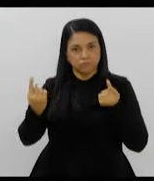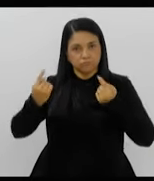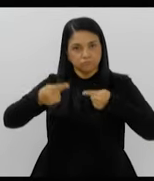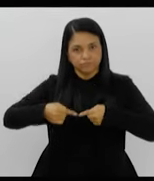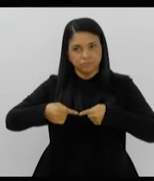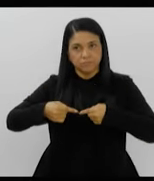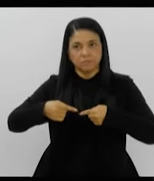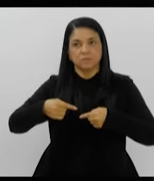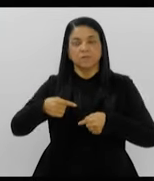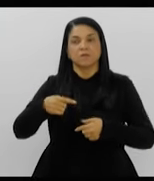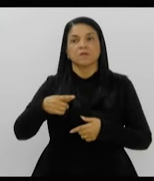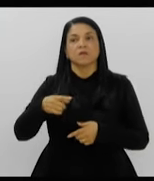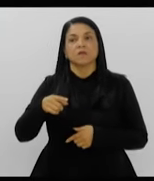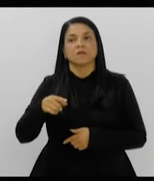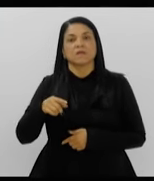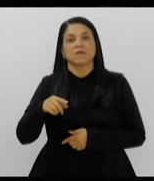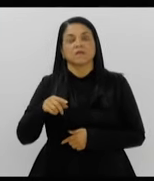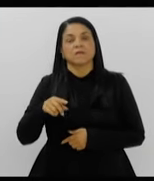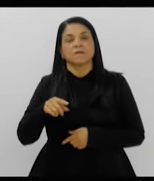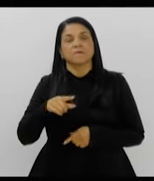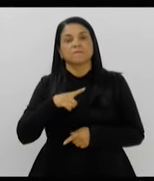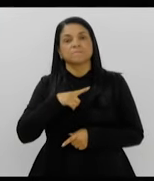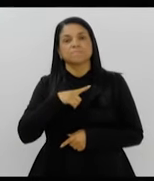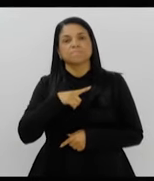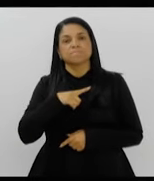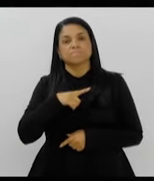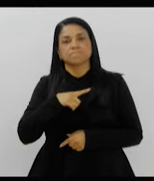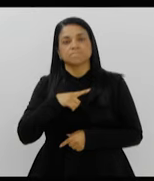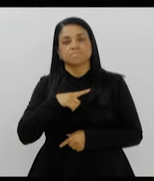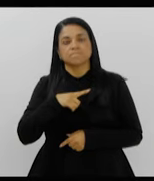e vezeiro, não é, de